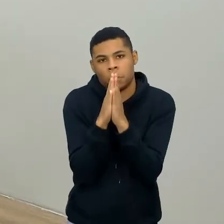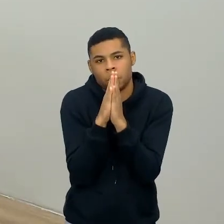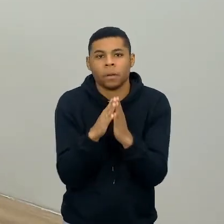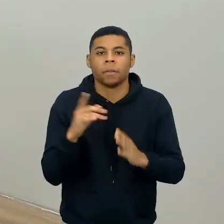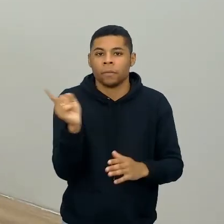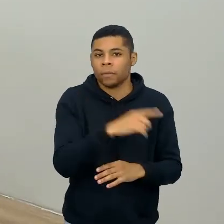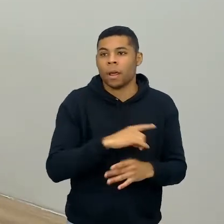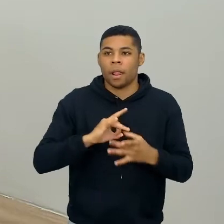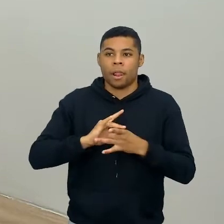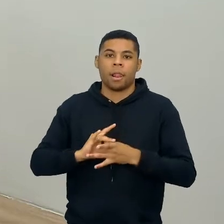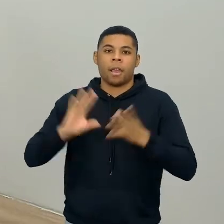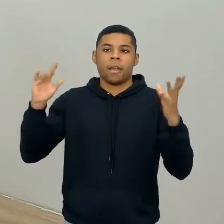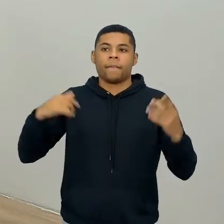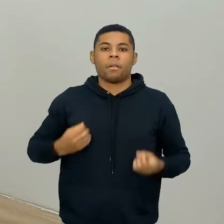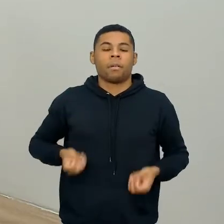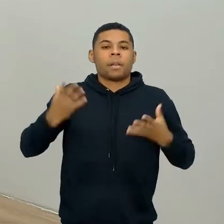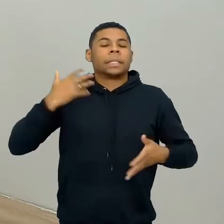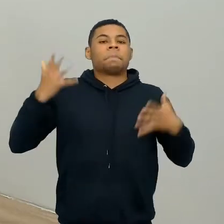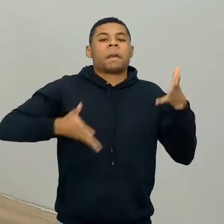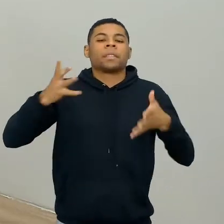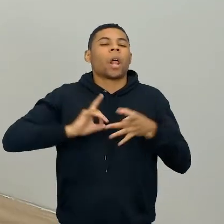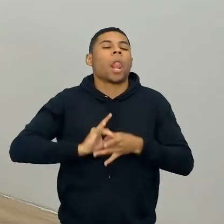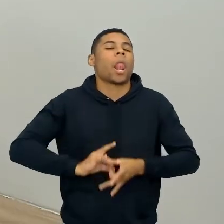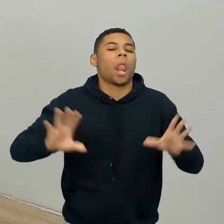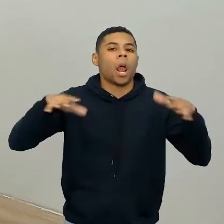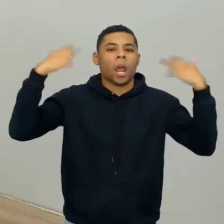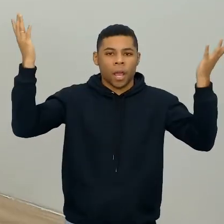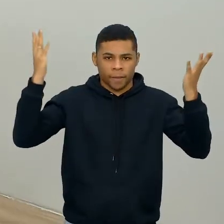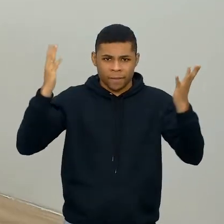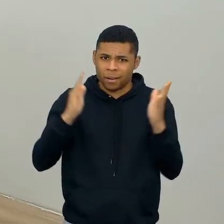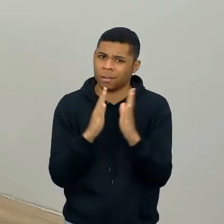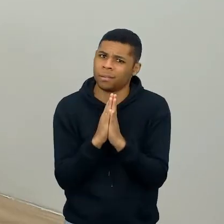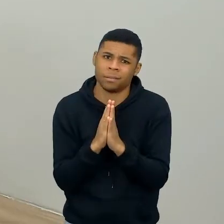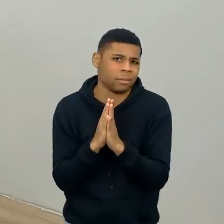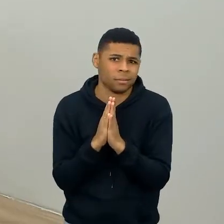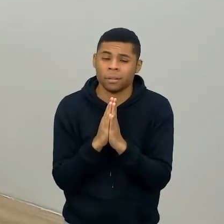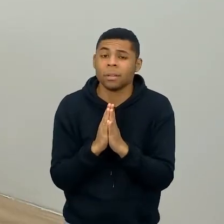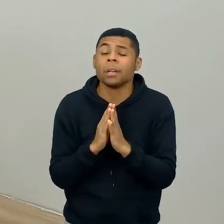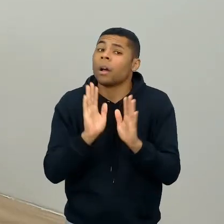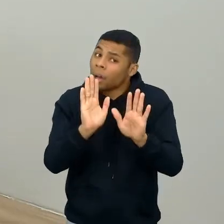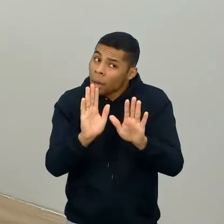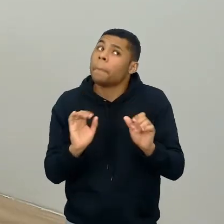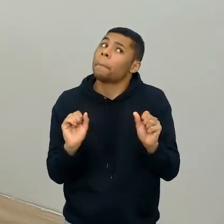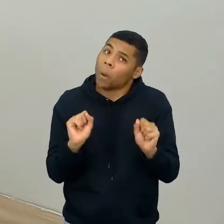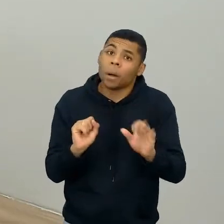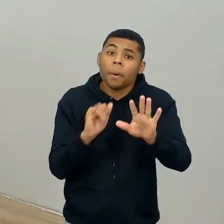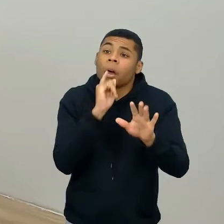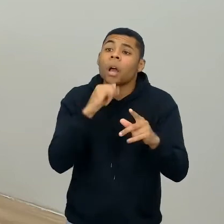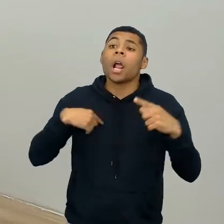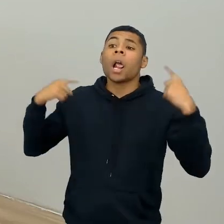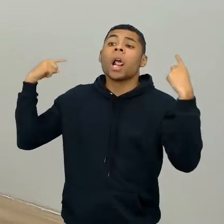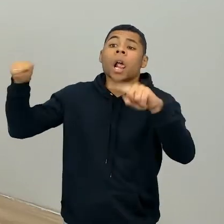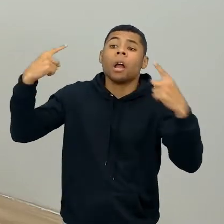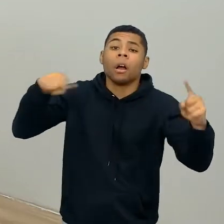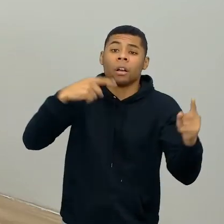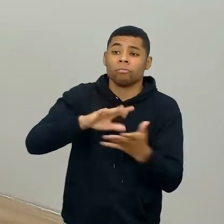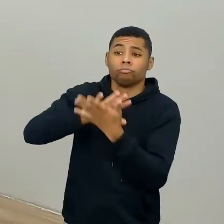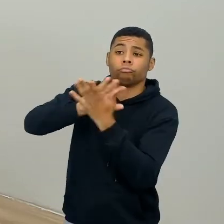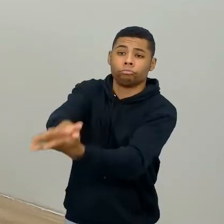de expressão se essa liberdade de expressão é usada para atentar